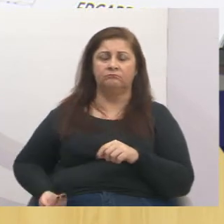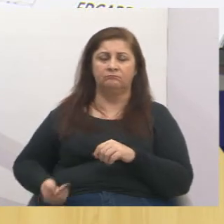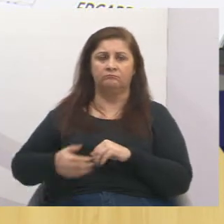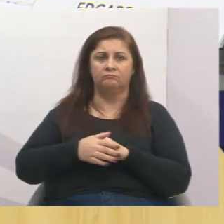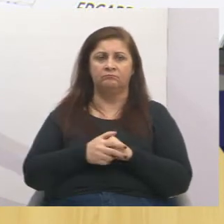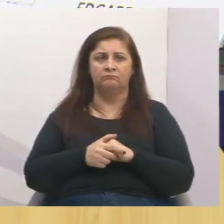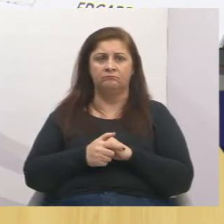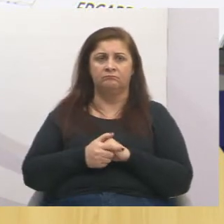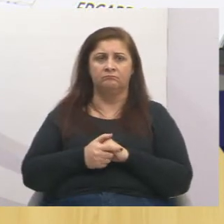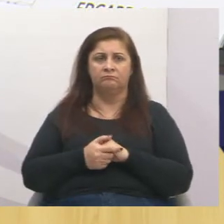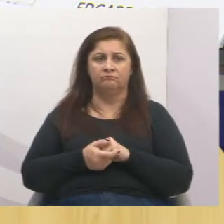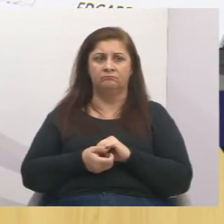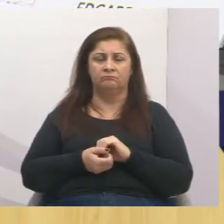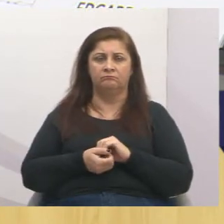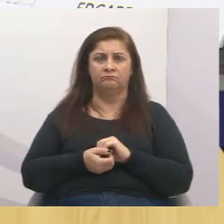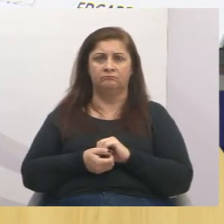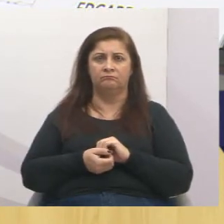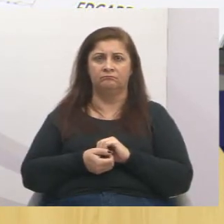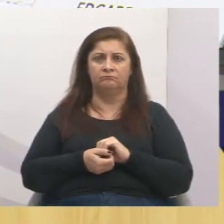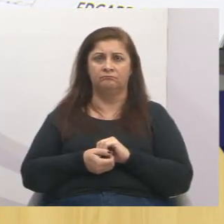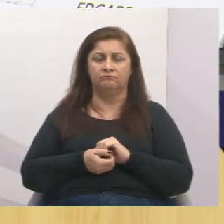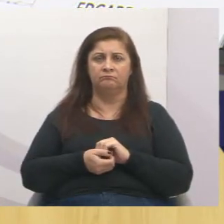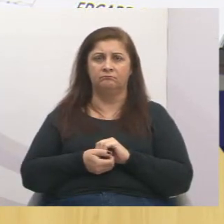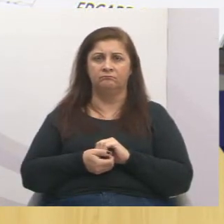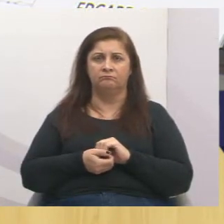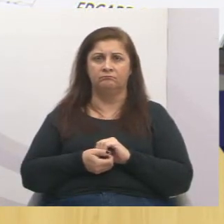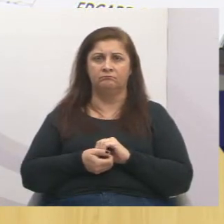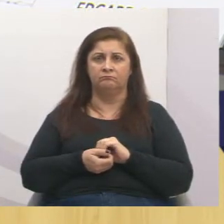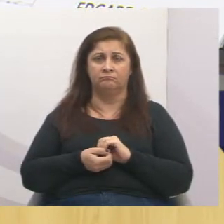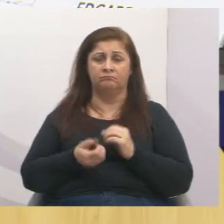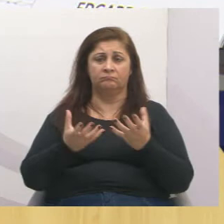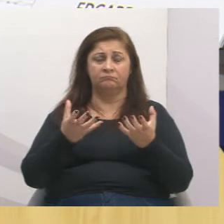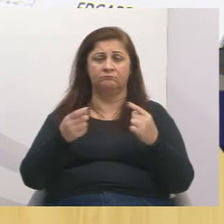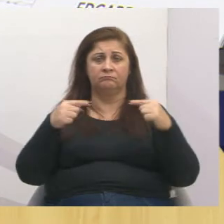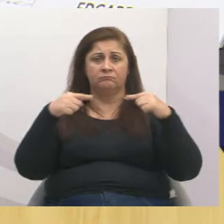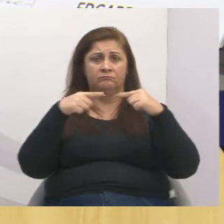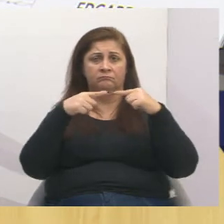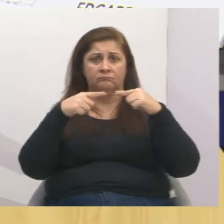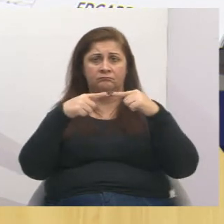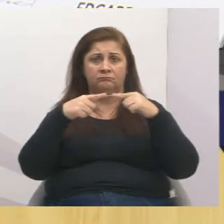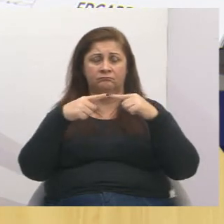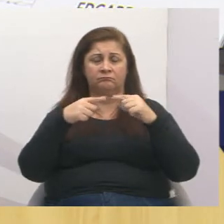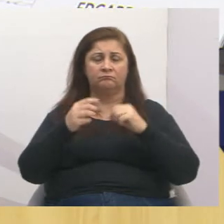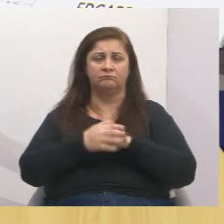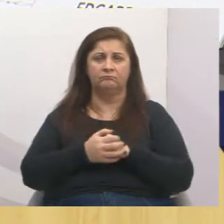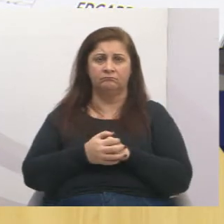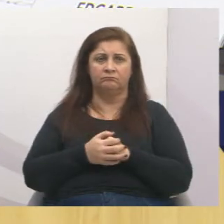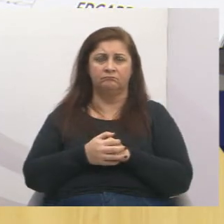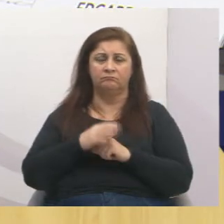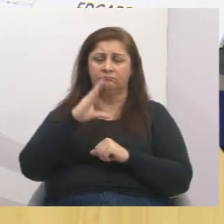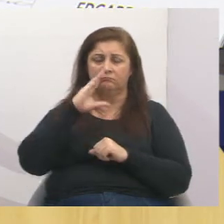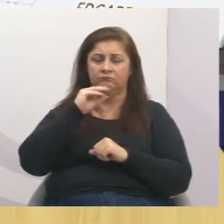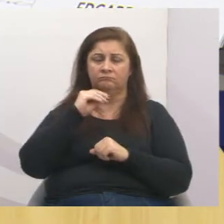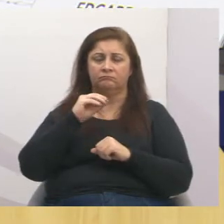Lógico que ele quer muitos benefícios para os funcionários, com